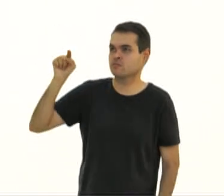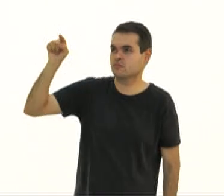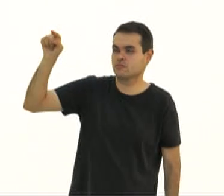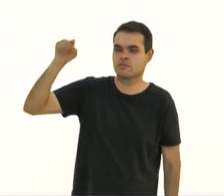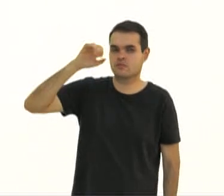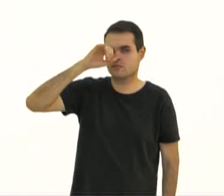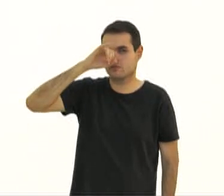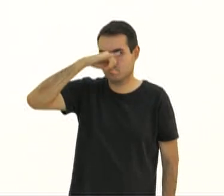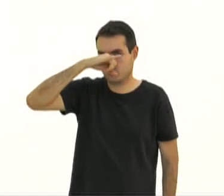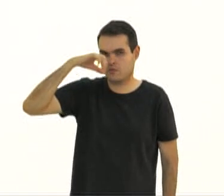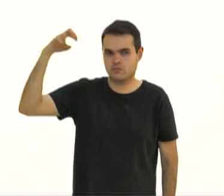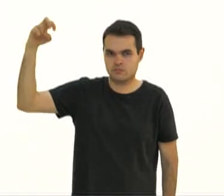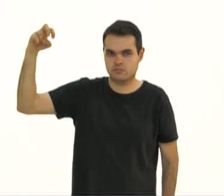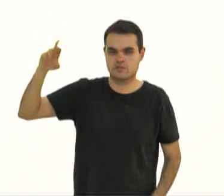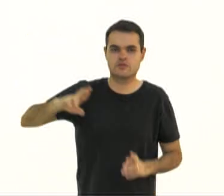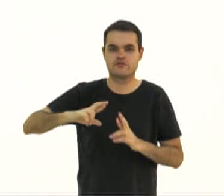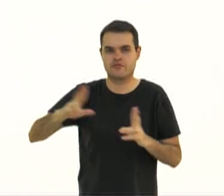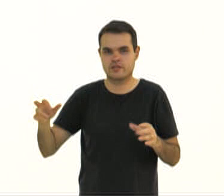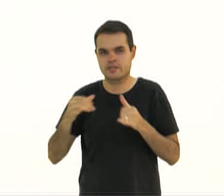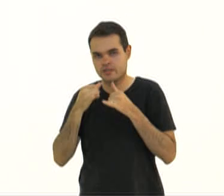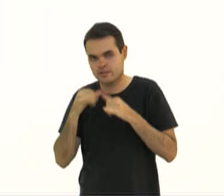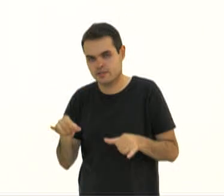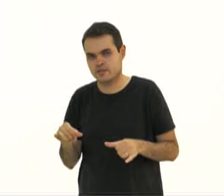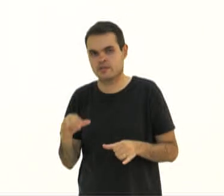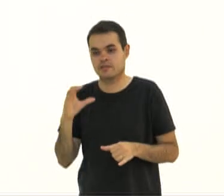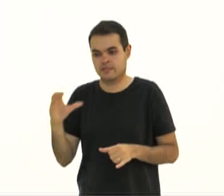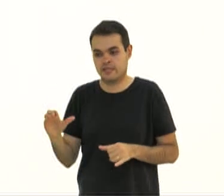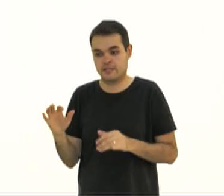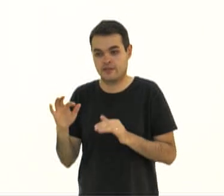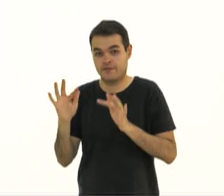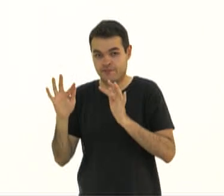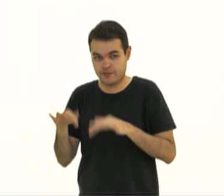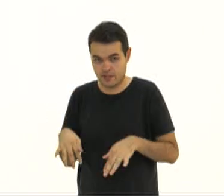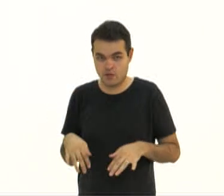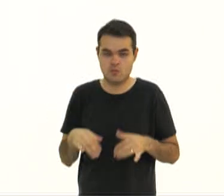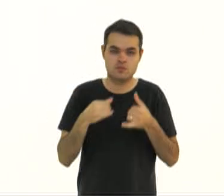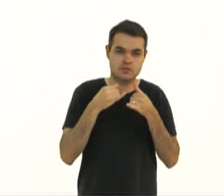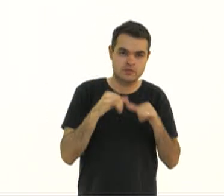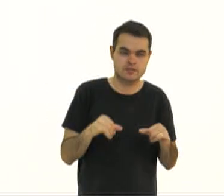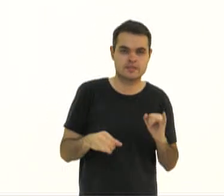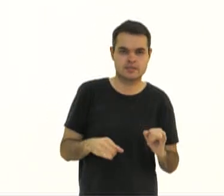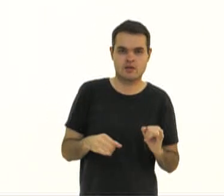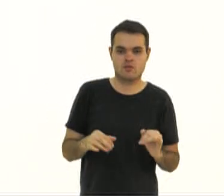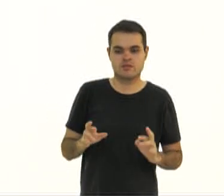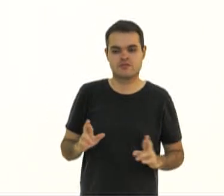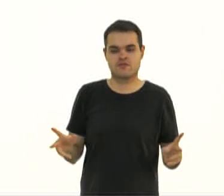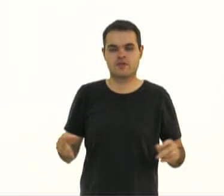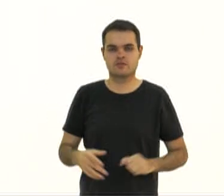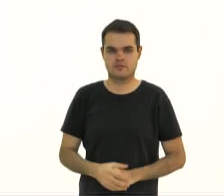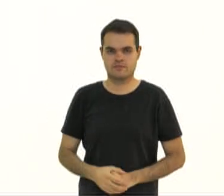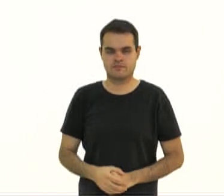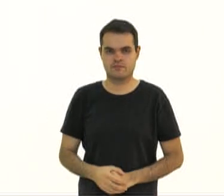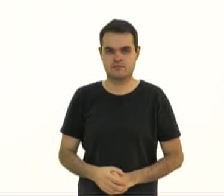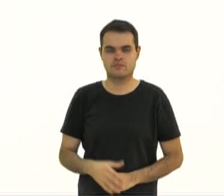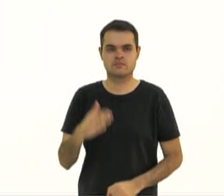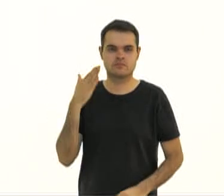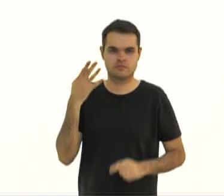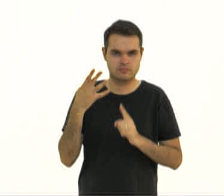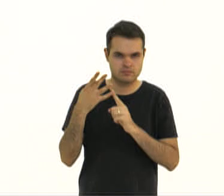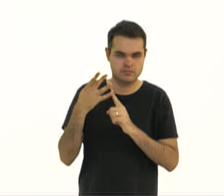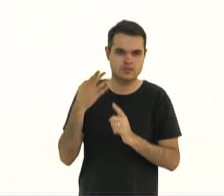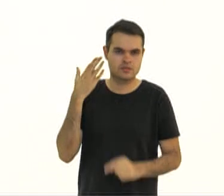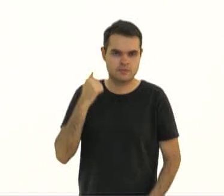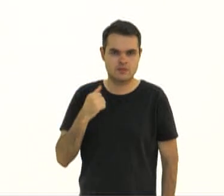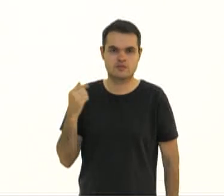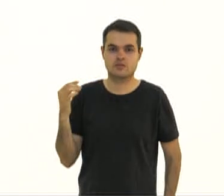fazendo a diferença entre as suas energias cinética final e inicial. E o outro item, sabendo-se que a altura H do morro e